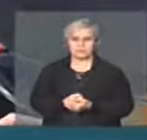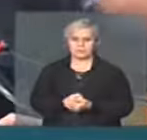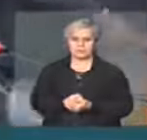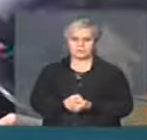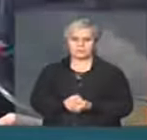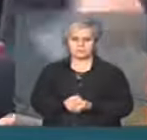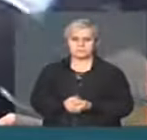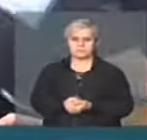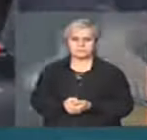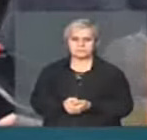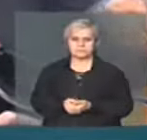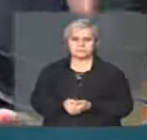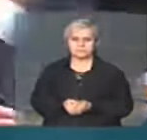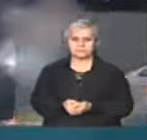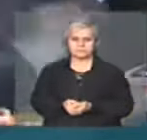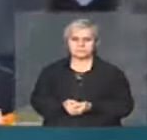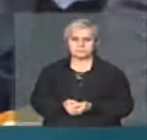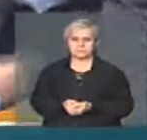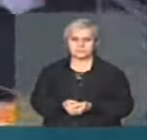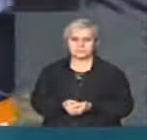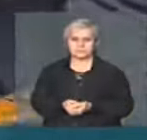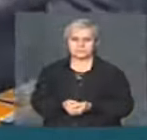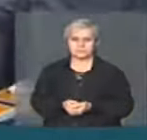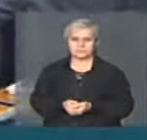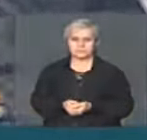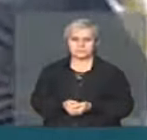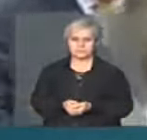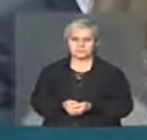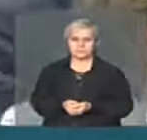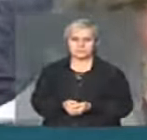encerrar, presidente. Não vai impedir.